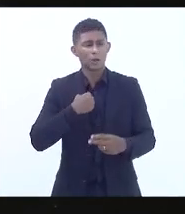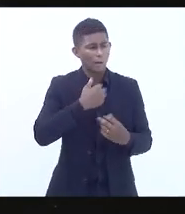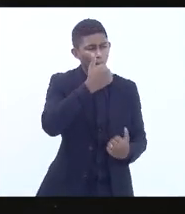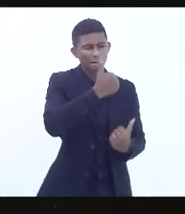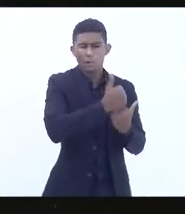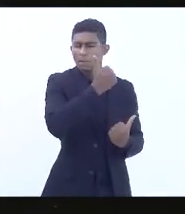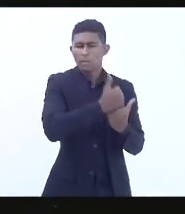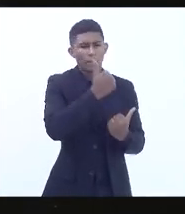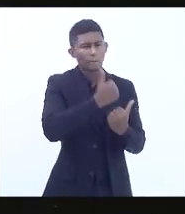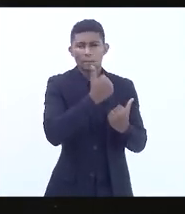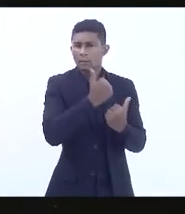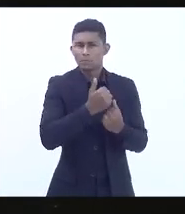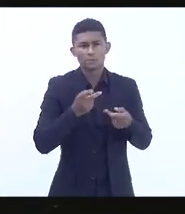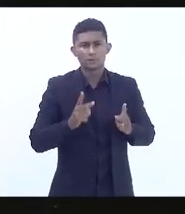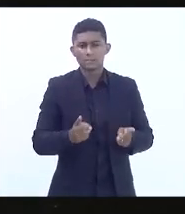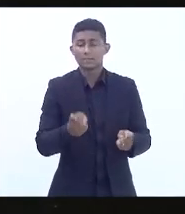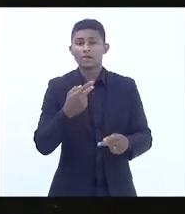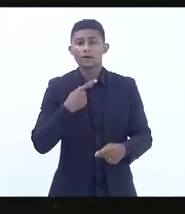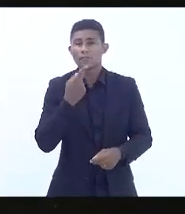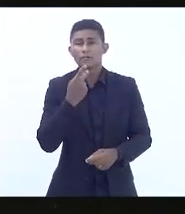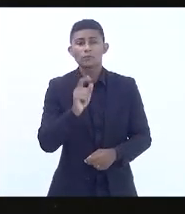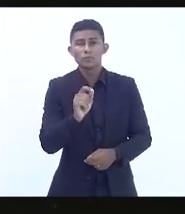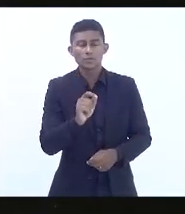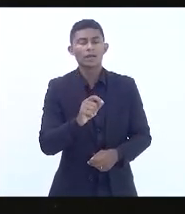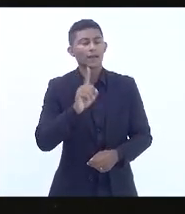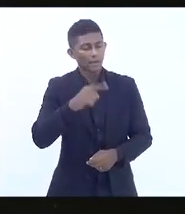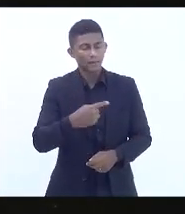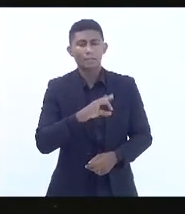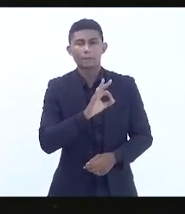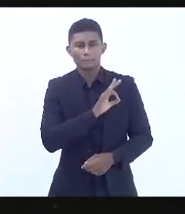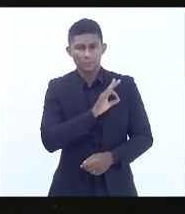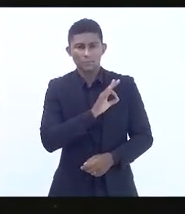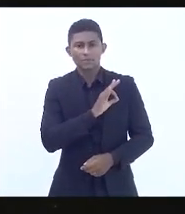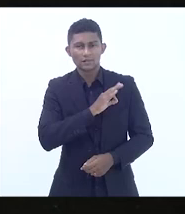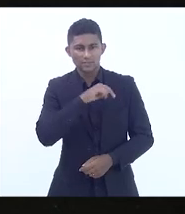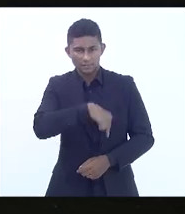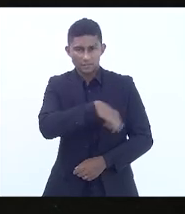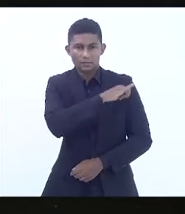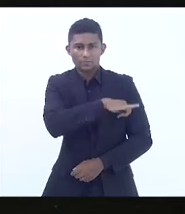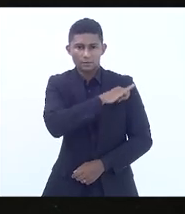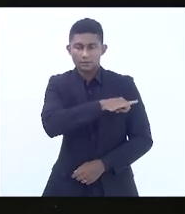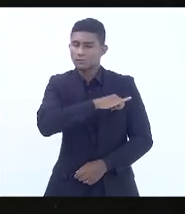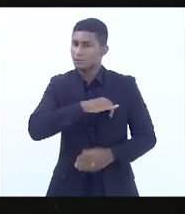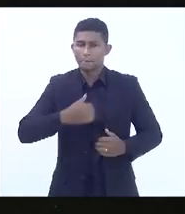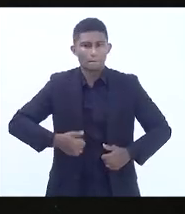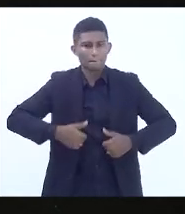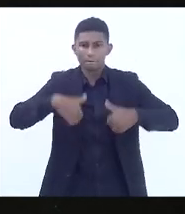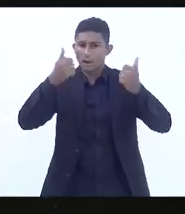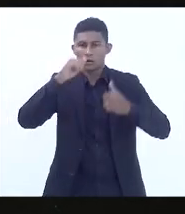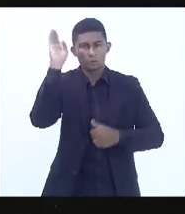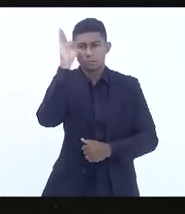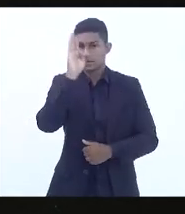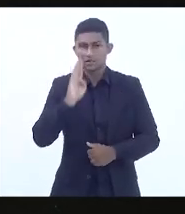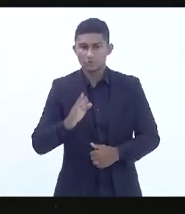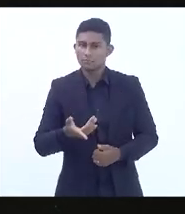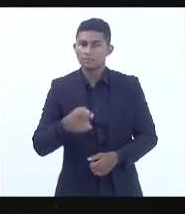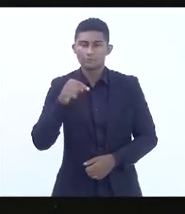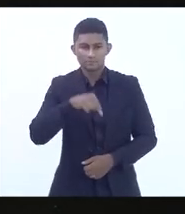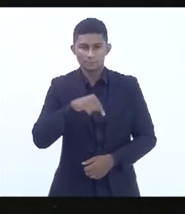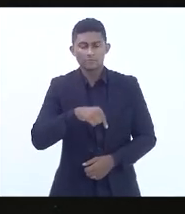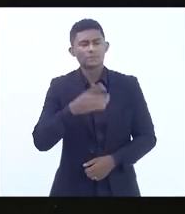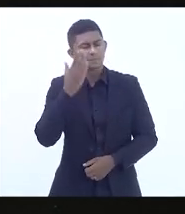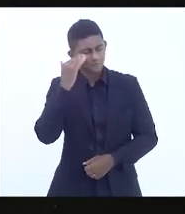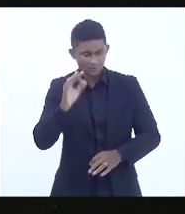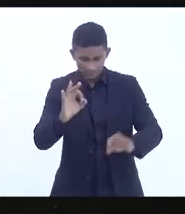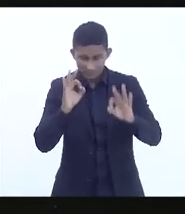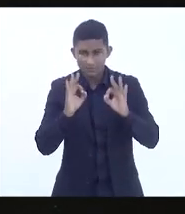foi e sempre será a nossa melhor polícia do Brasil, a do Estado do Rio de Janeiro, eu tenho certeza que não roda com seus